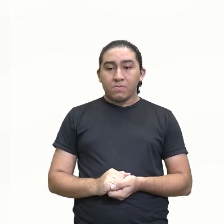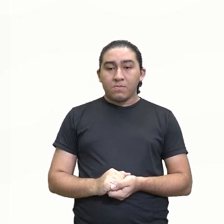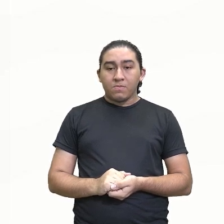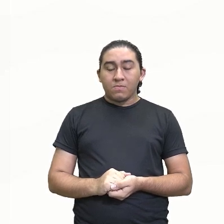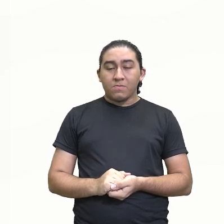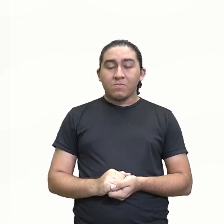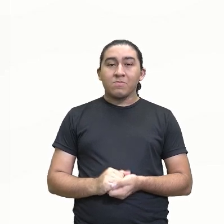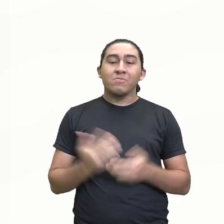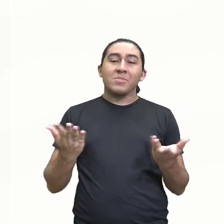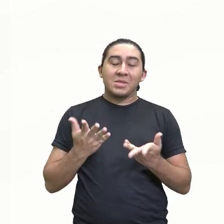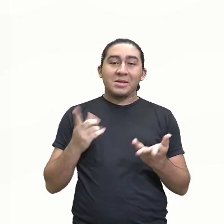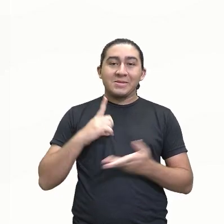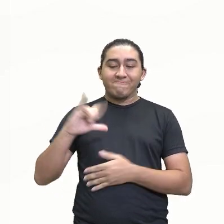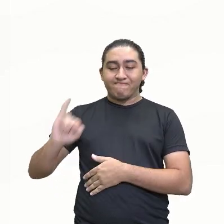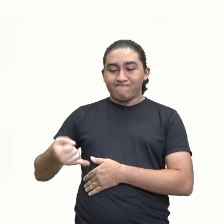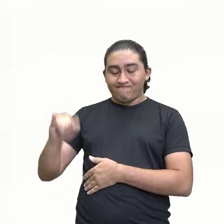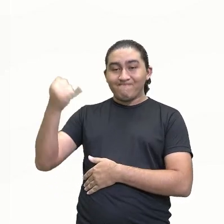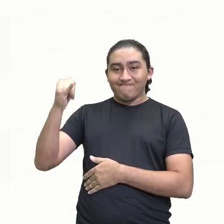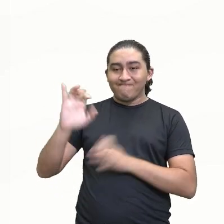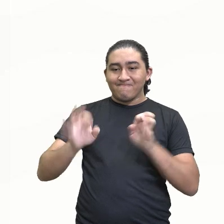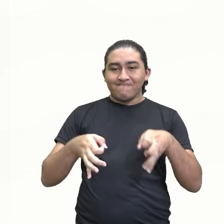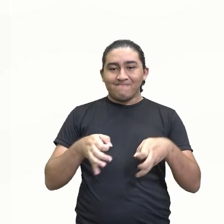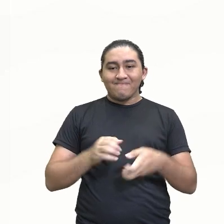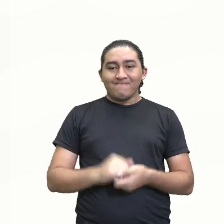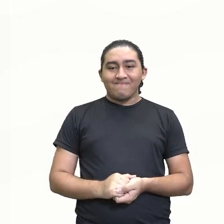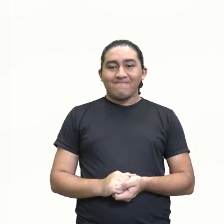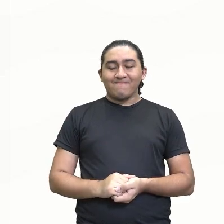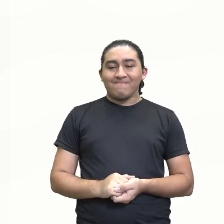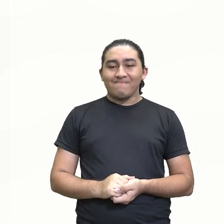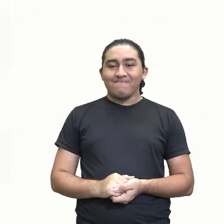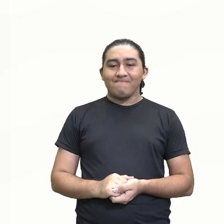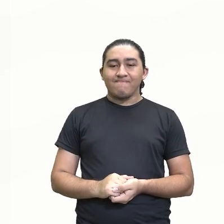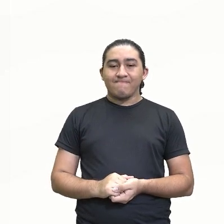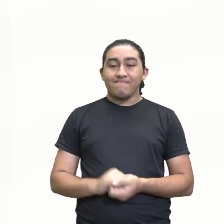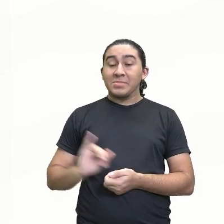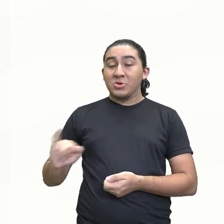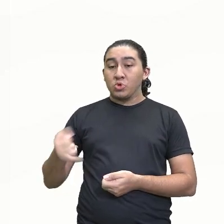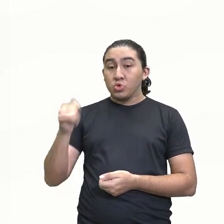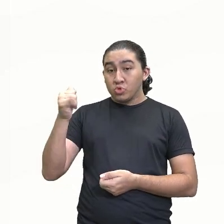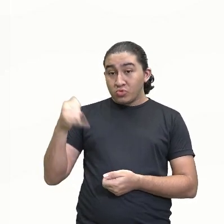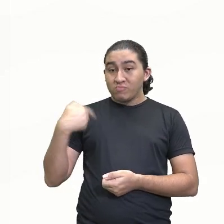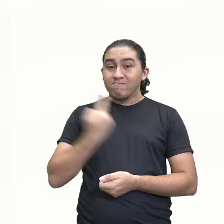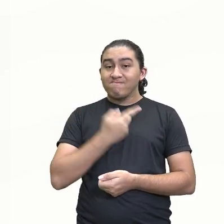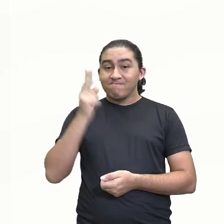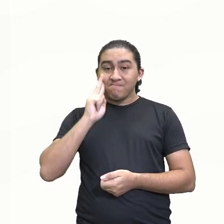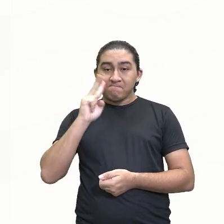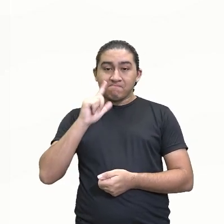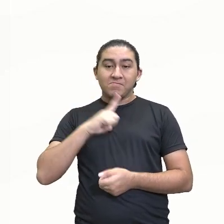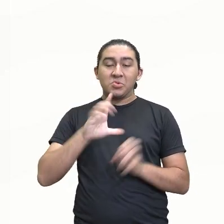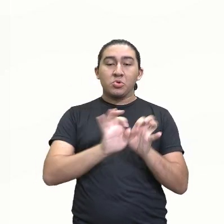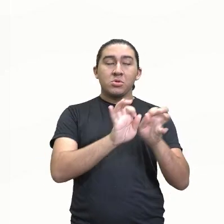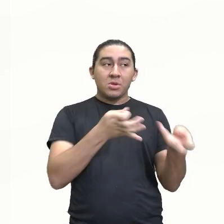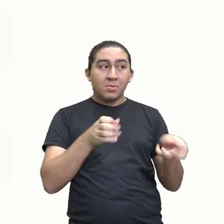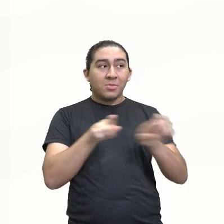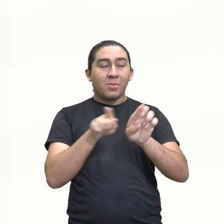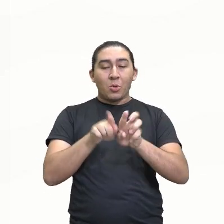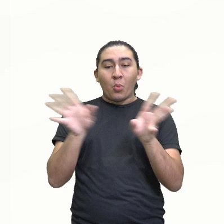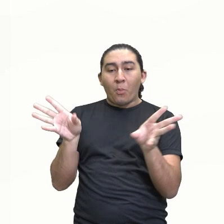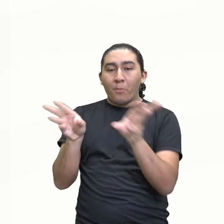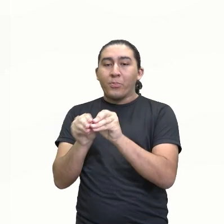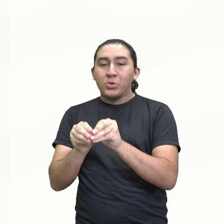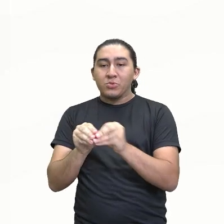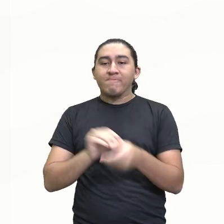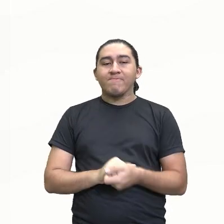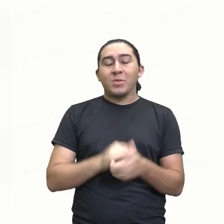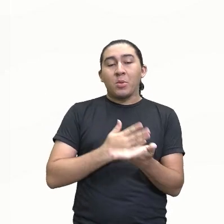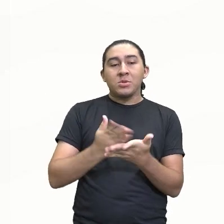tá? Nossa próxima aula. A parte de juros, vamos lembrar que existe o juros simples e os juros compostos. Começando com o